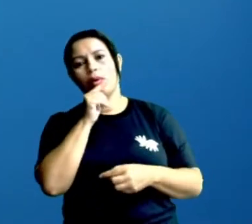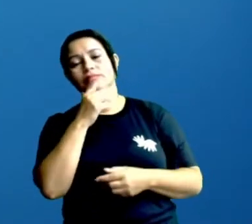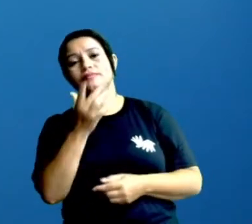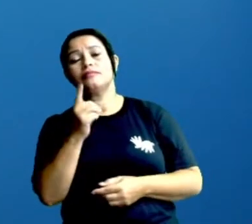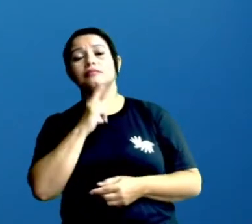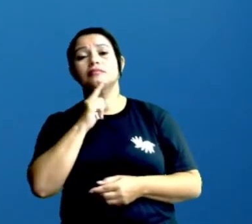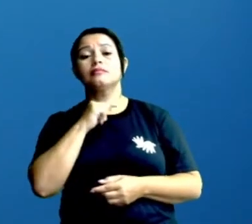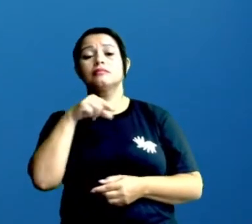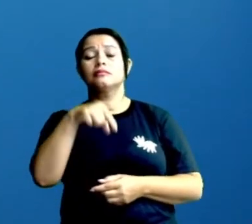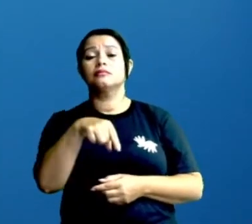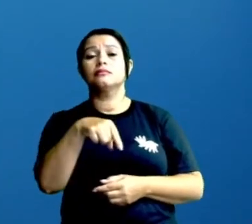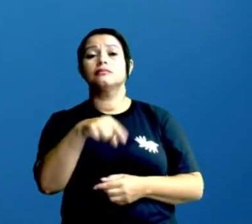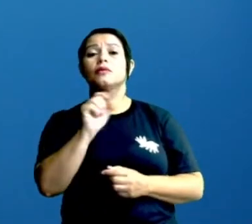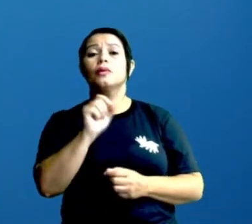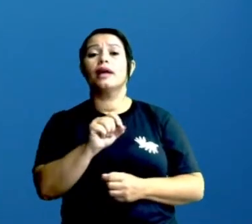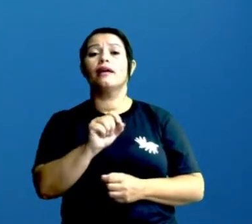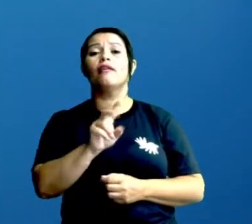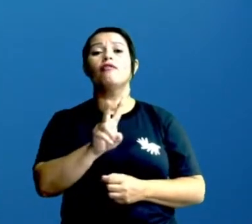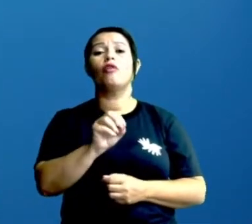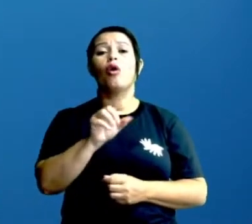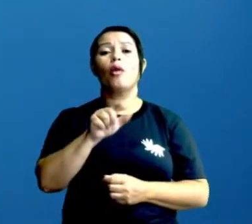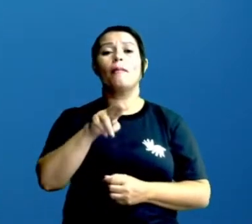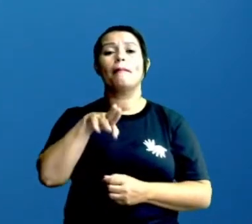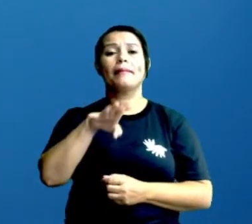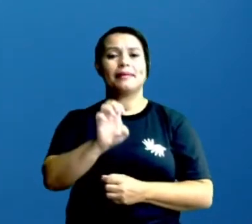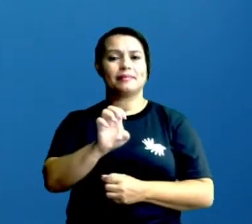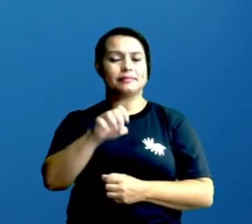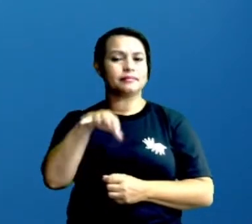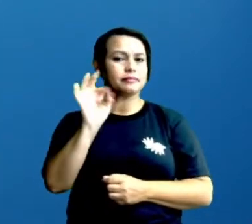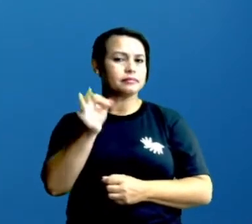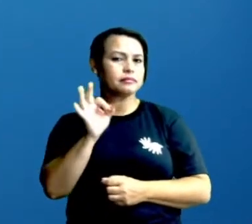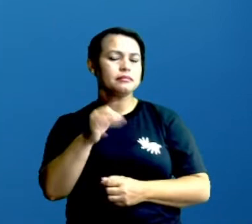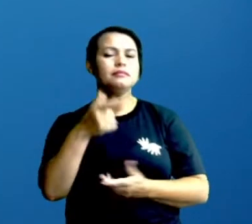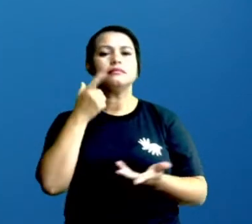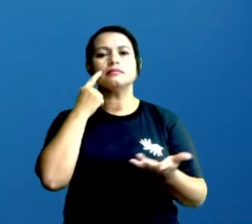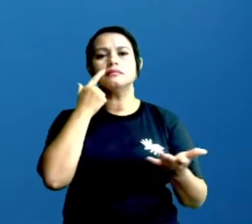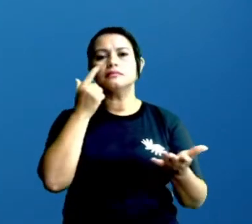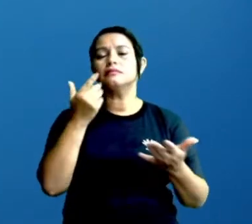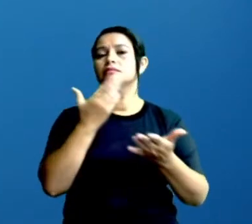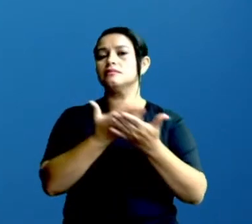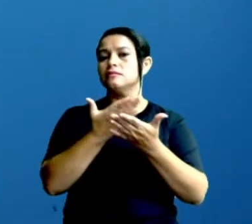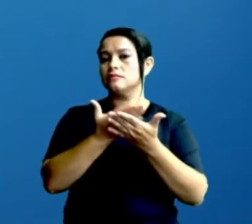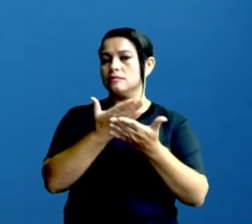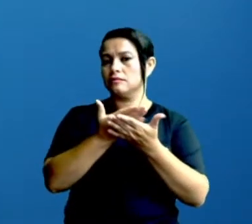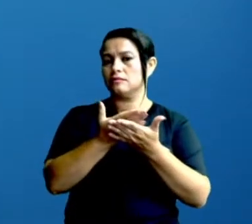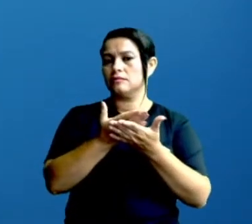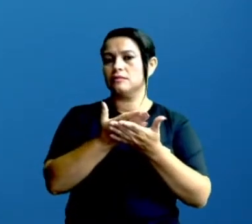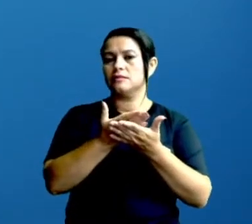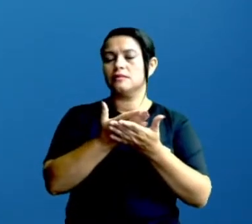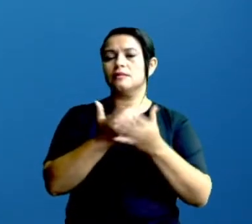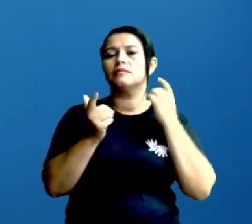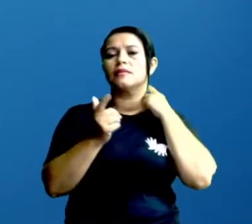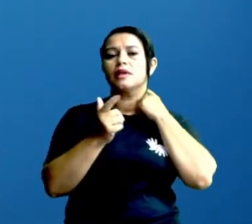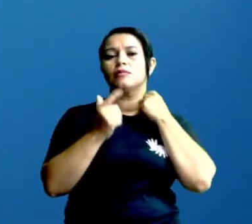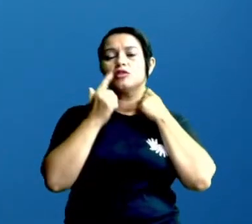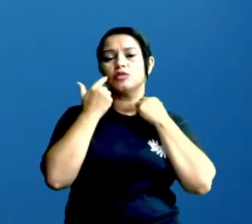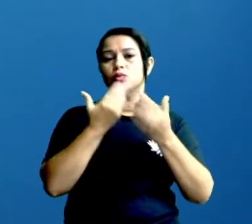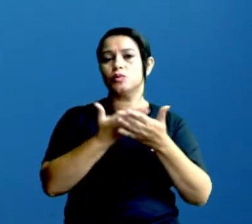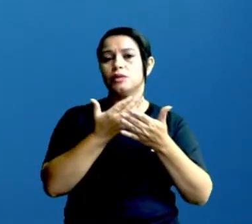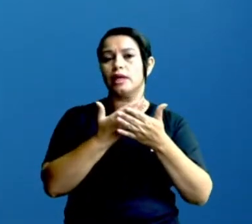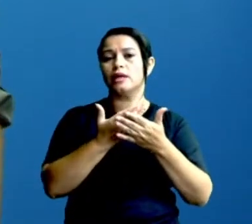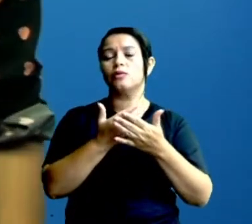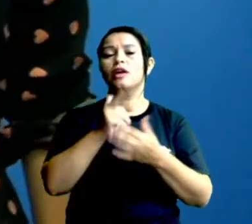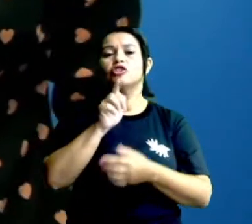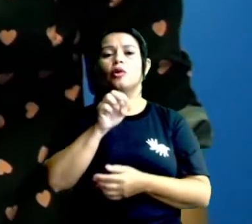Então, ali dentro a gente chama de quê? De um volume, tá certo? Ou seja, já estamos estudando a geometria, tá?